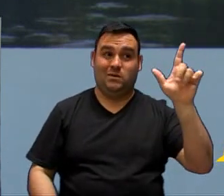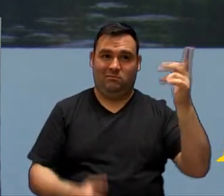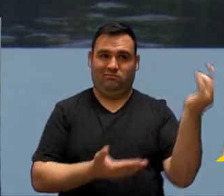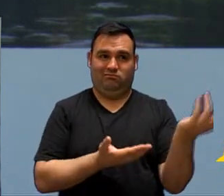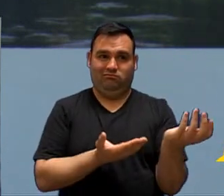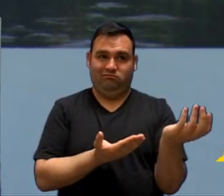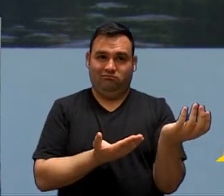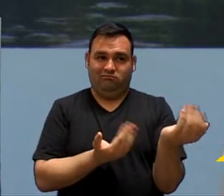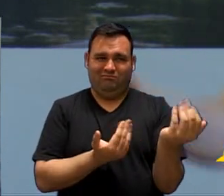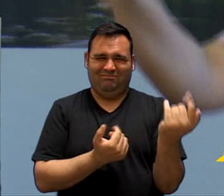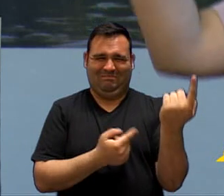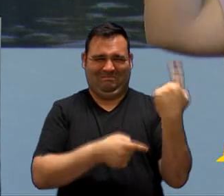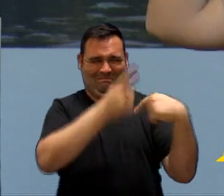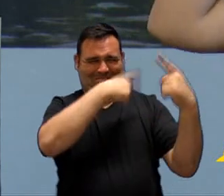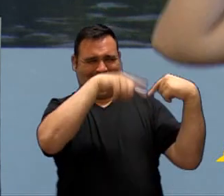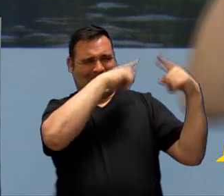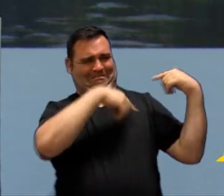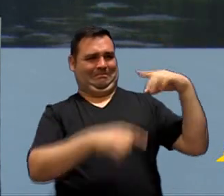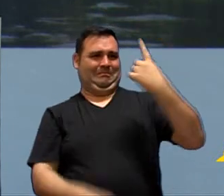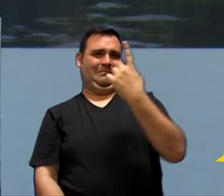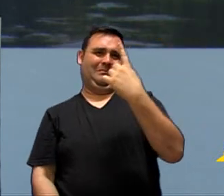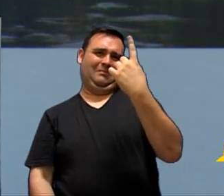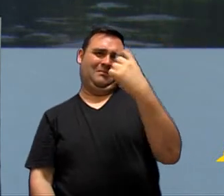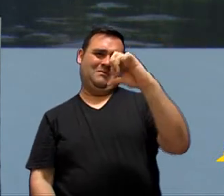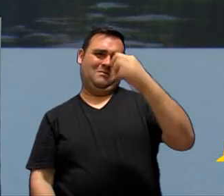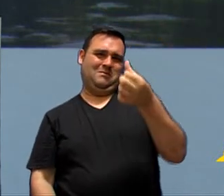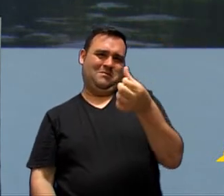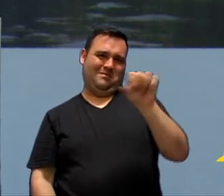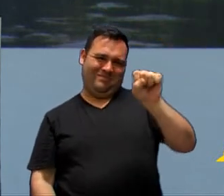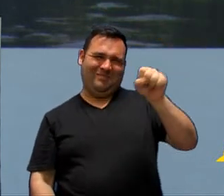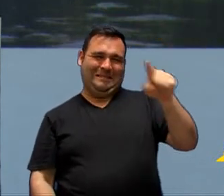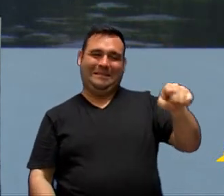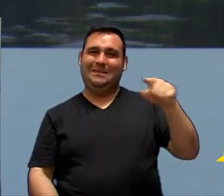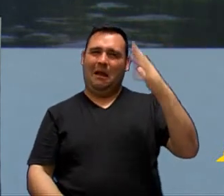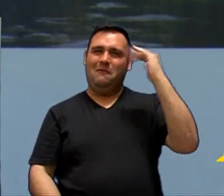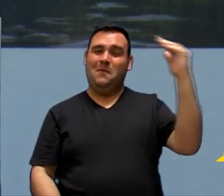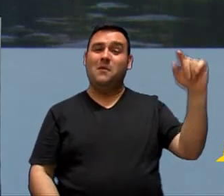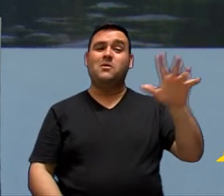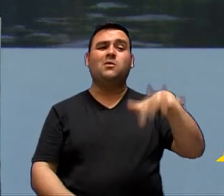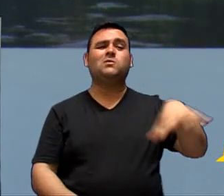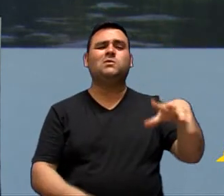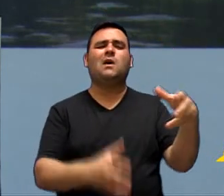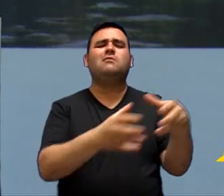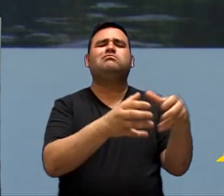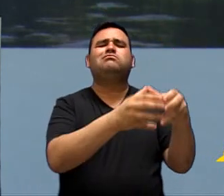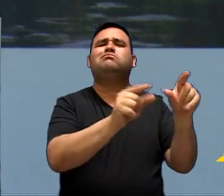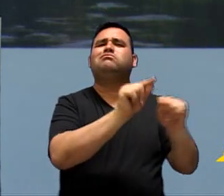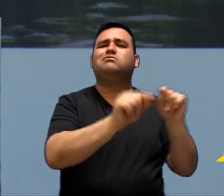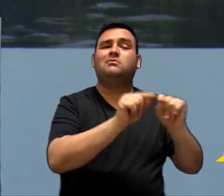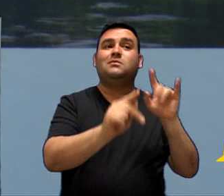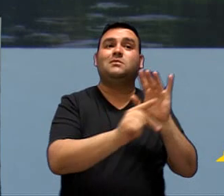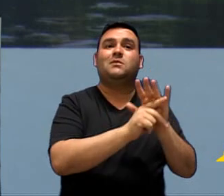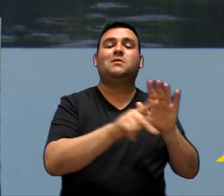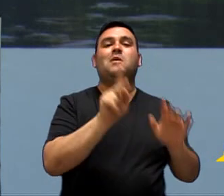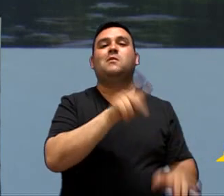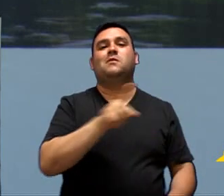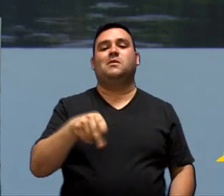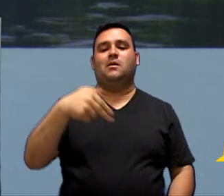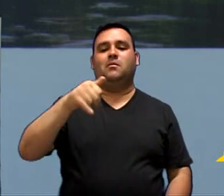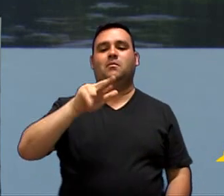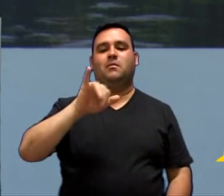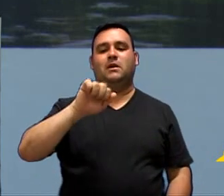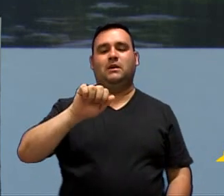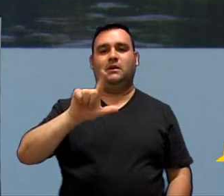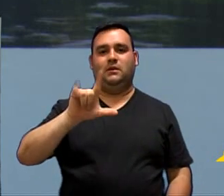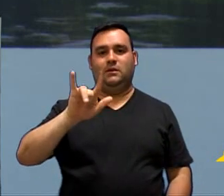de adolescentes, lá de 1968, bem famosa, geração essa que faz parte, a nossa querida professora Maria Lídia,